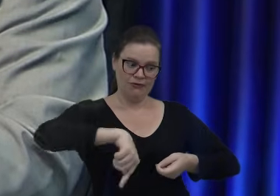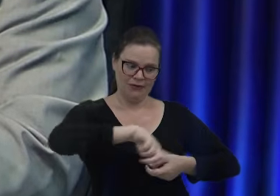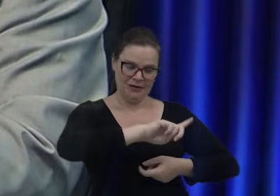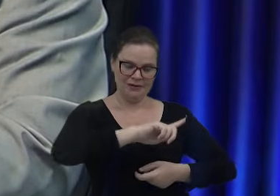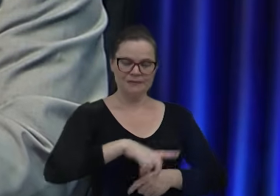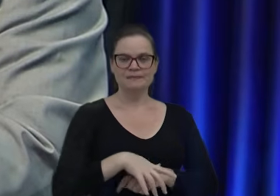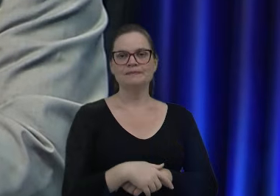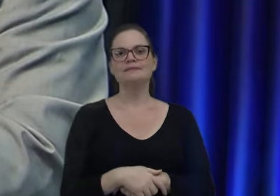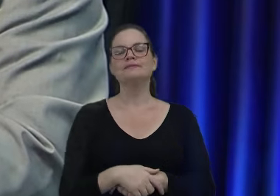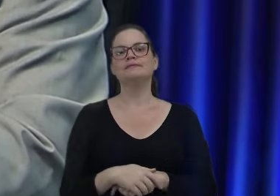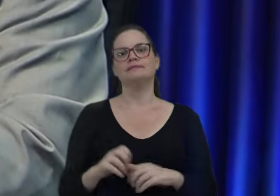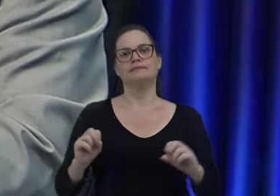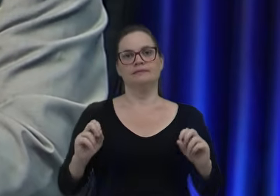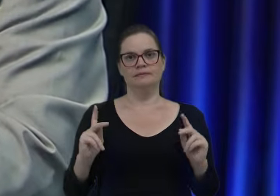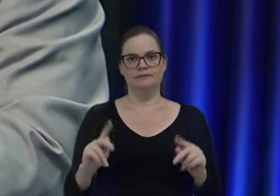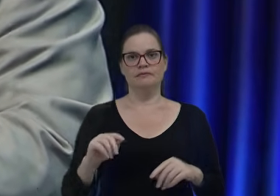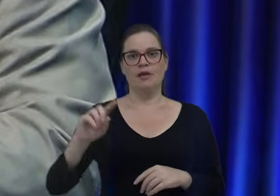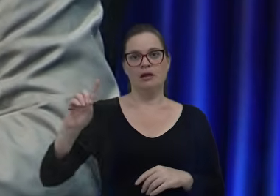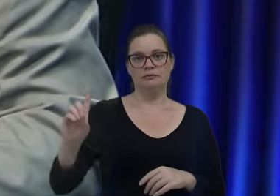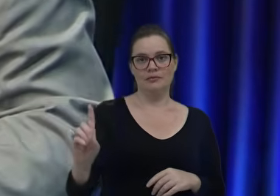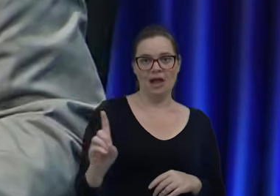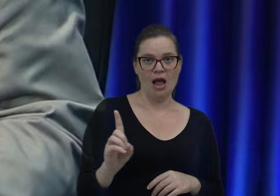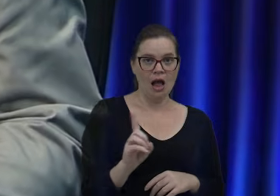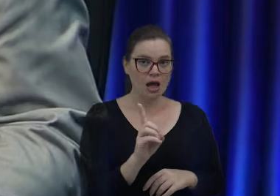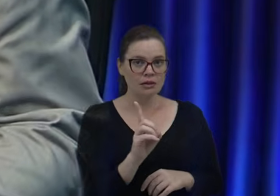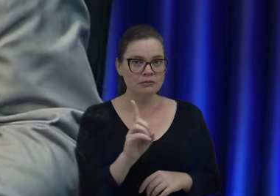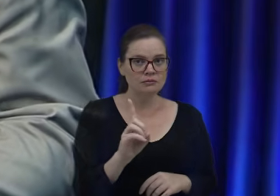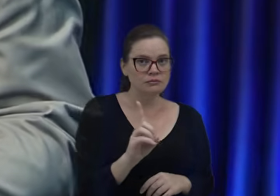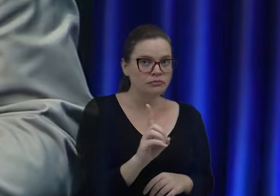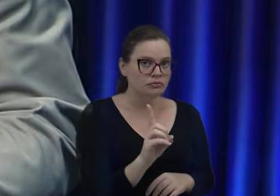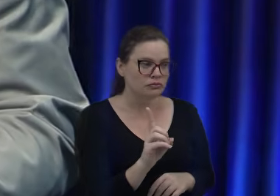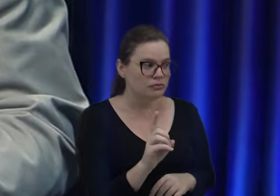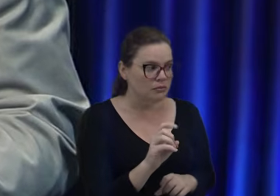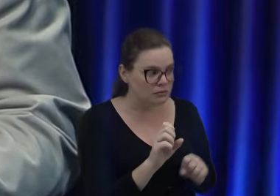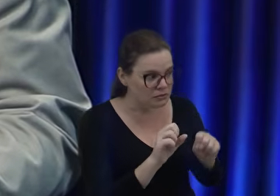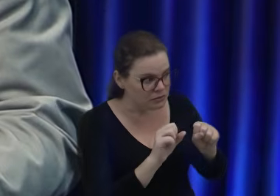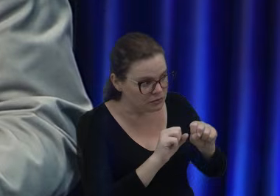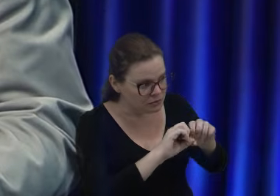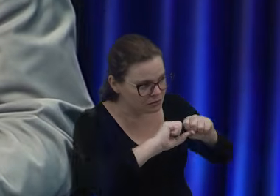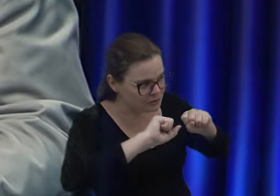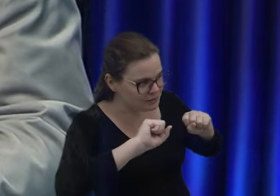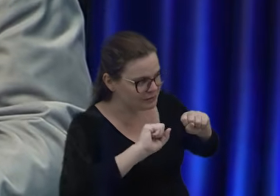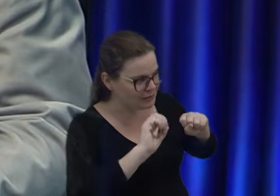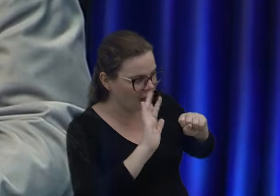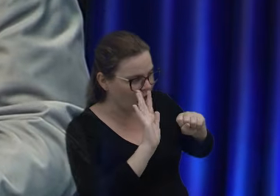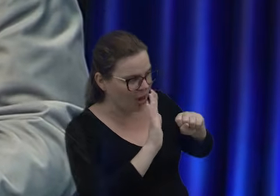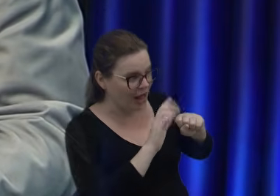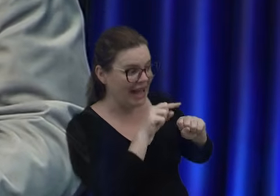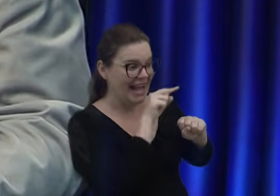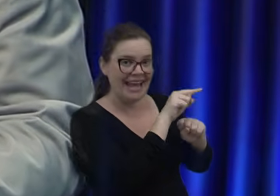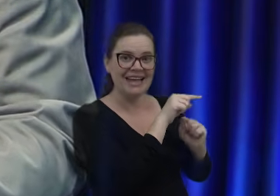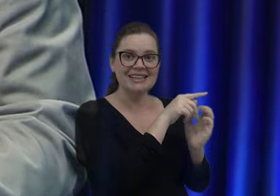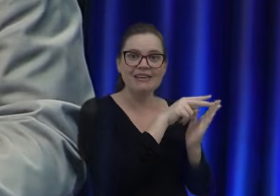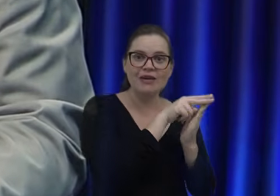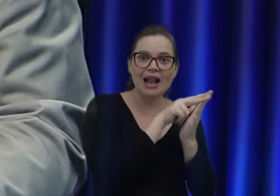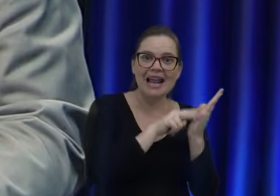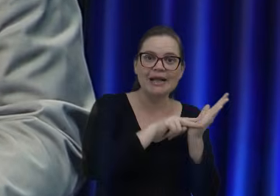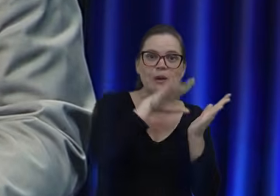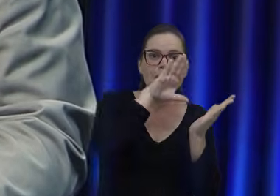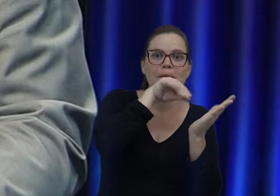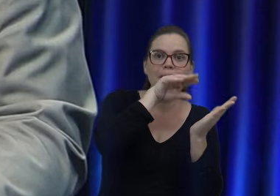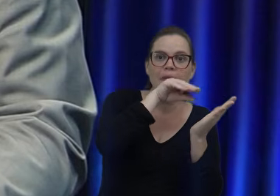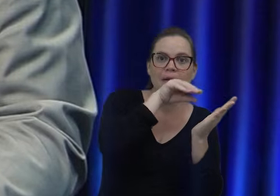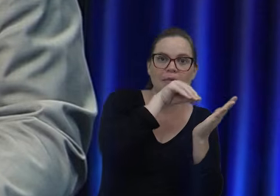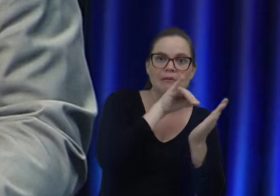o etíope, estava lendo Isaías 53 em voz alta.